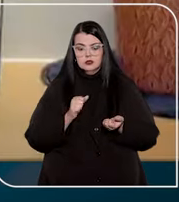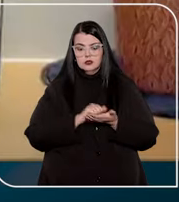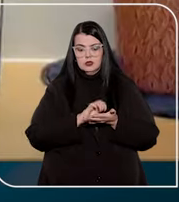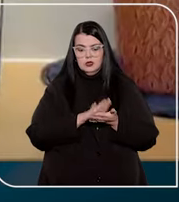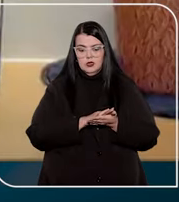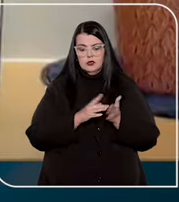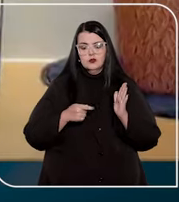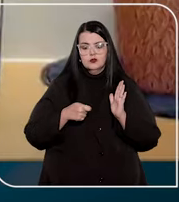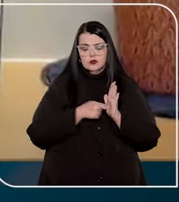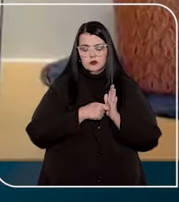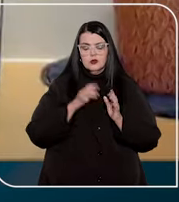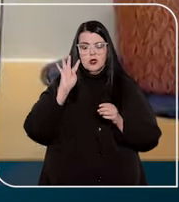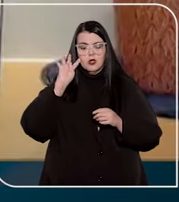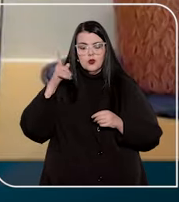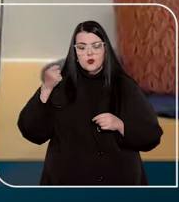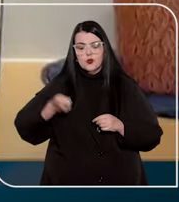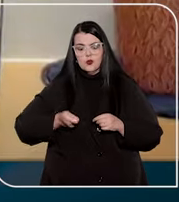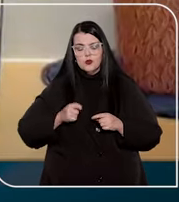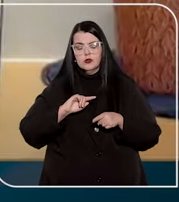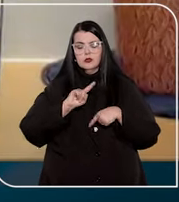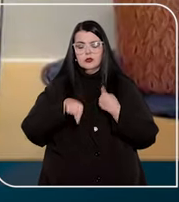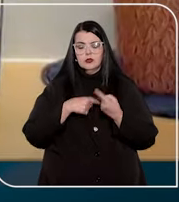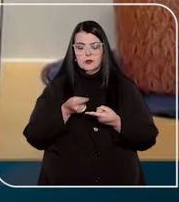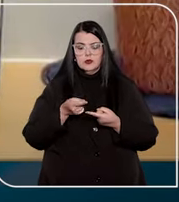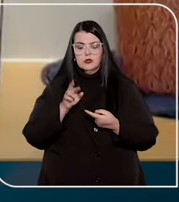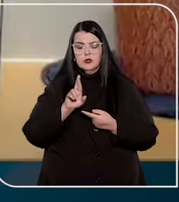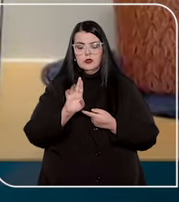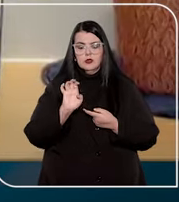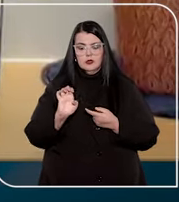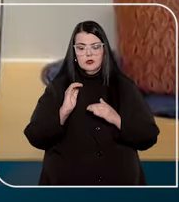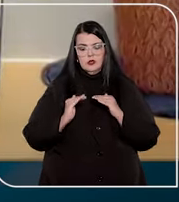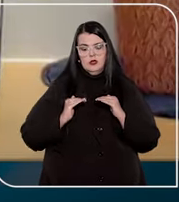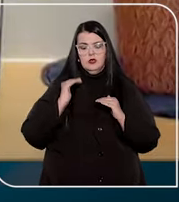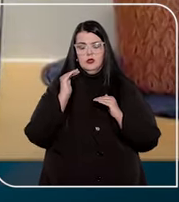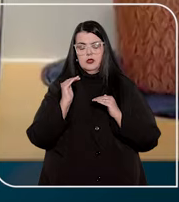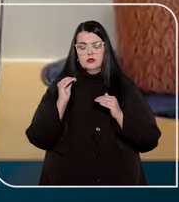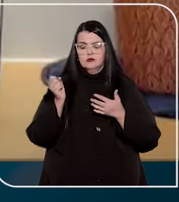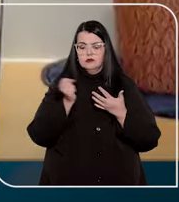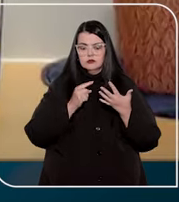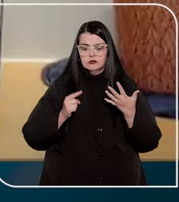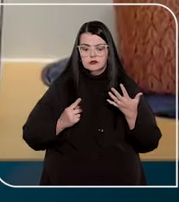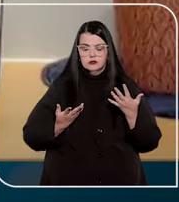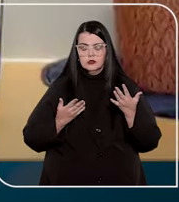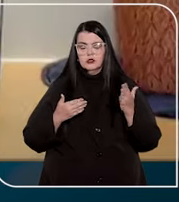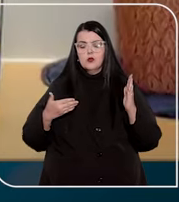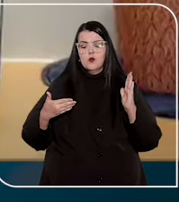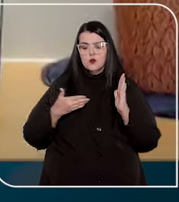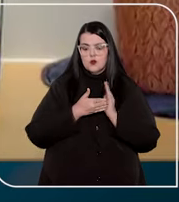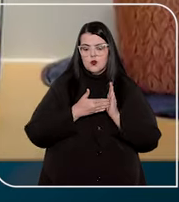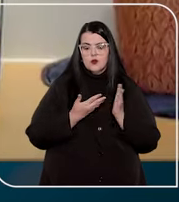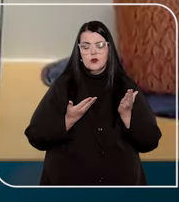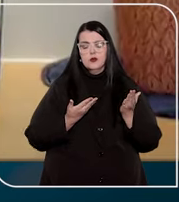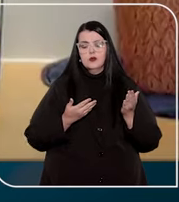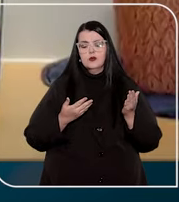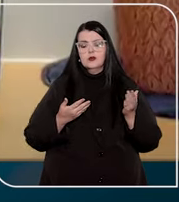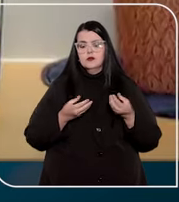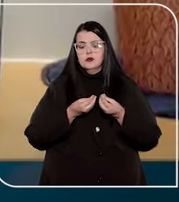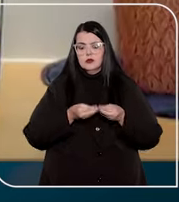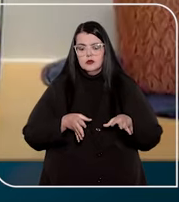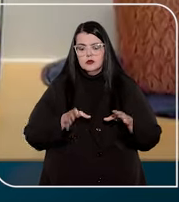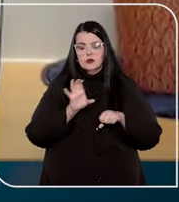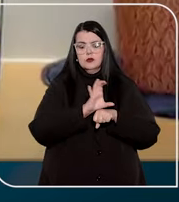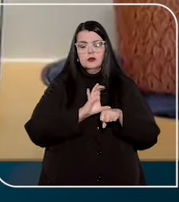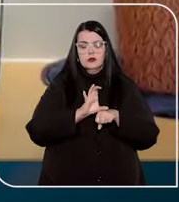E contra esse acordo, ele vai entrar com recurso extraordinário, com as alegações de violação à Constituição, eventualmente